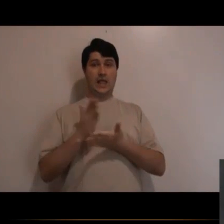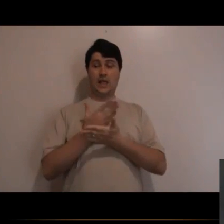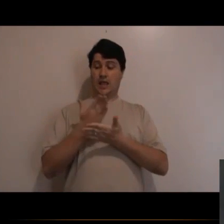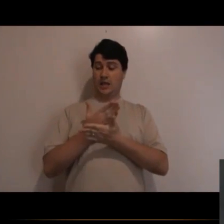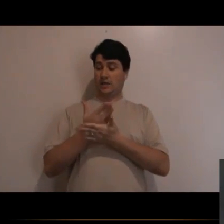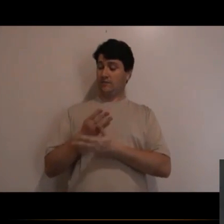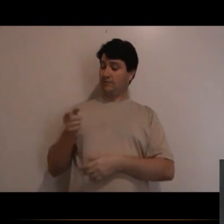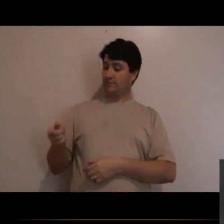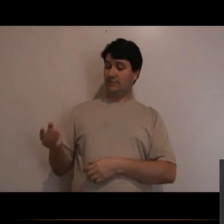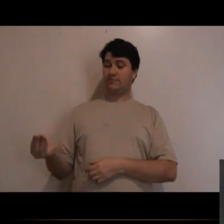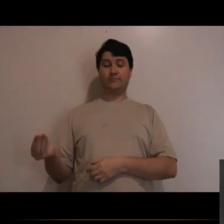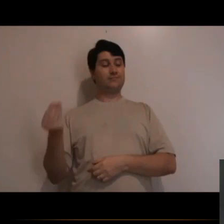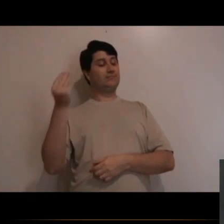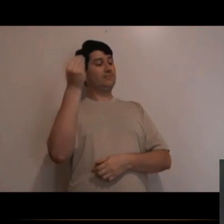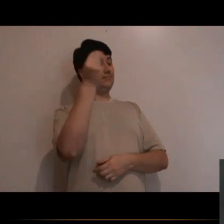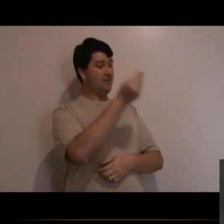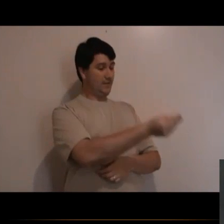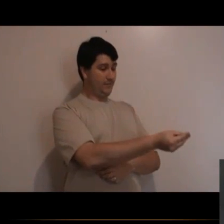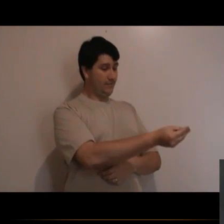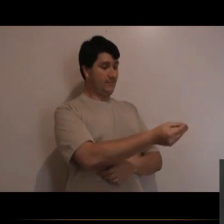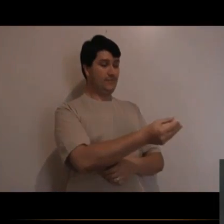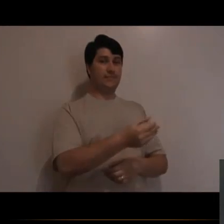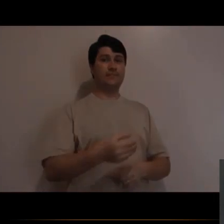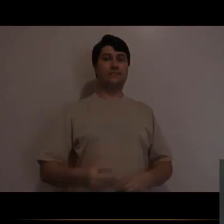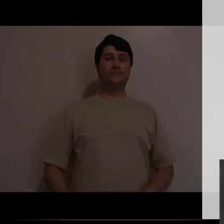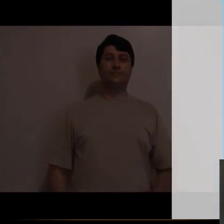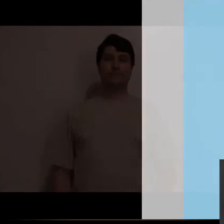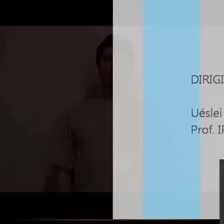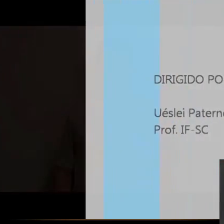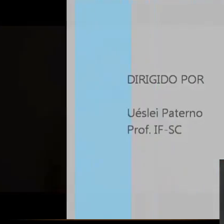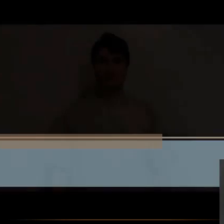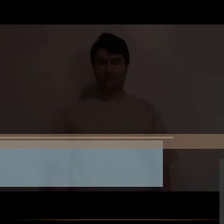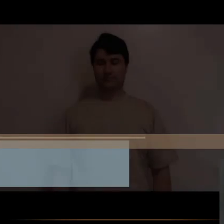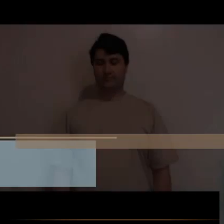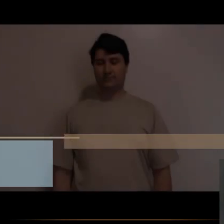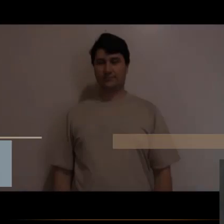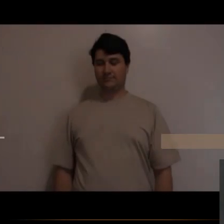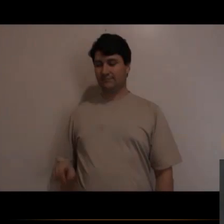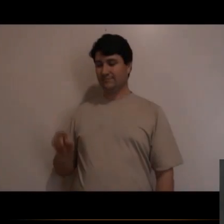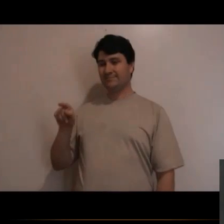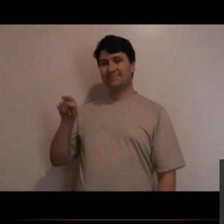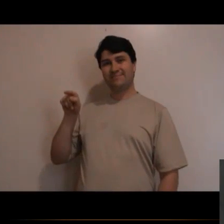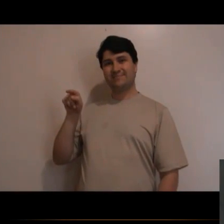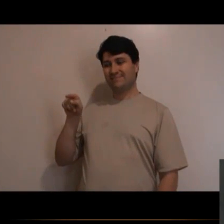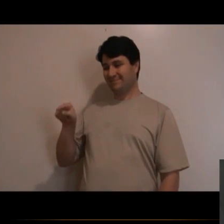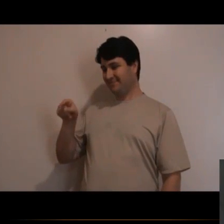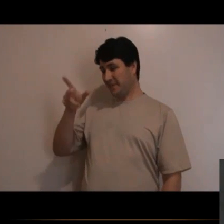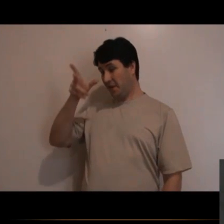Roberta, o livro foi do Carlos para a Roberta.